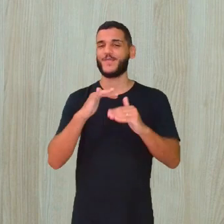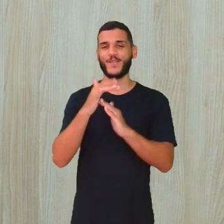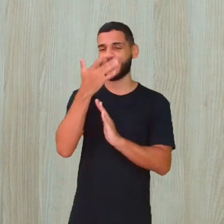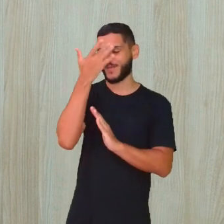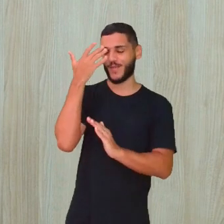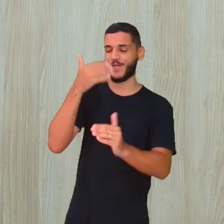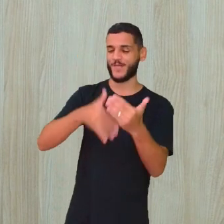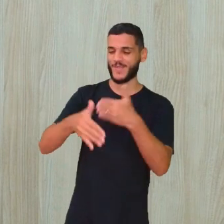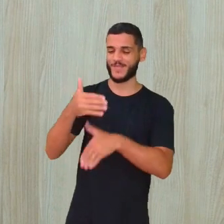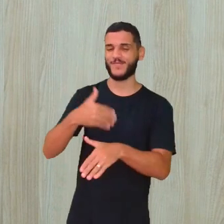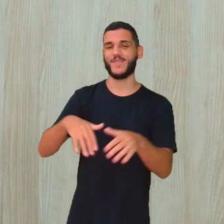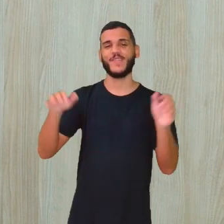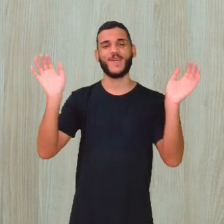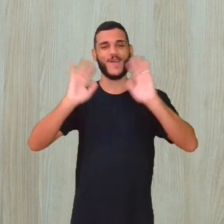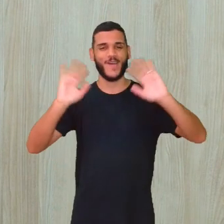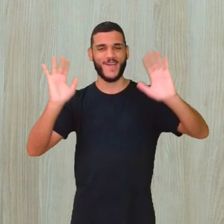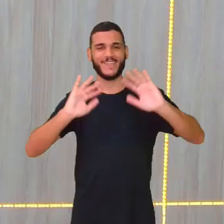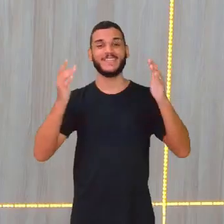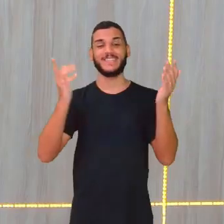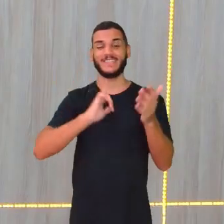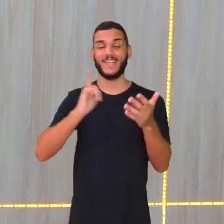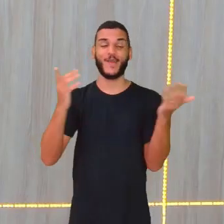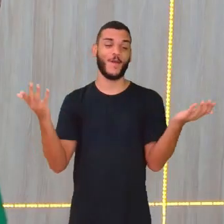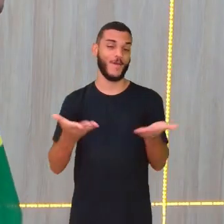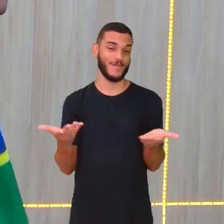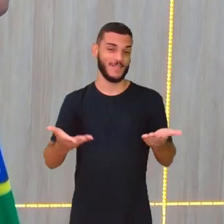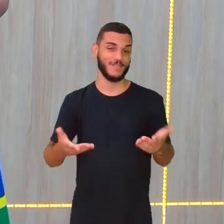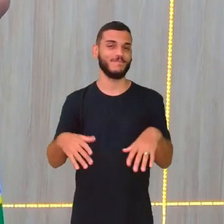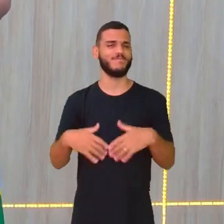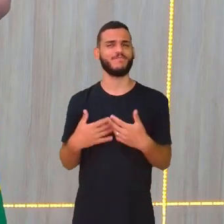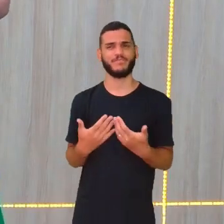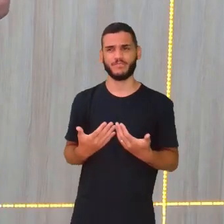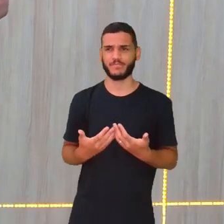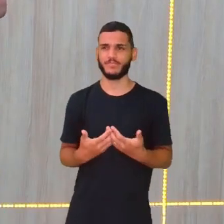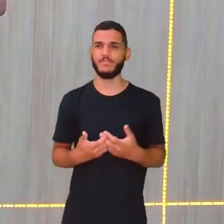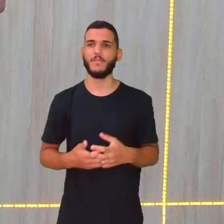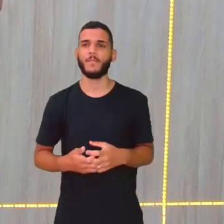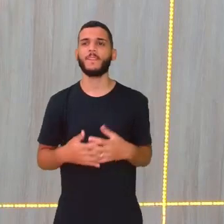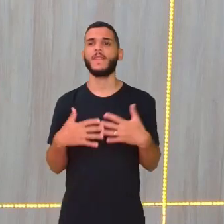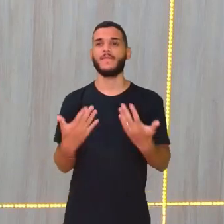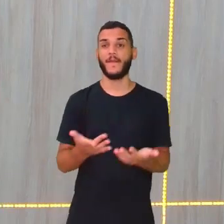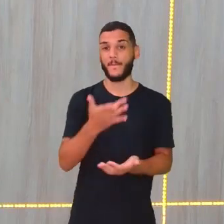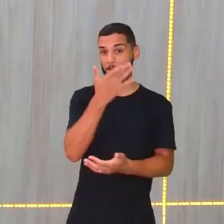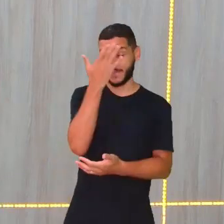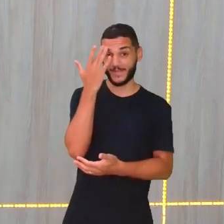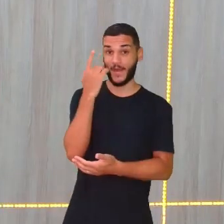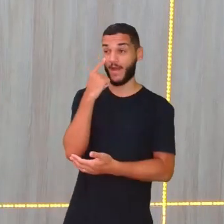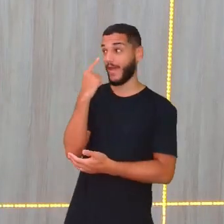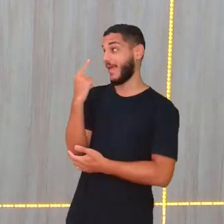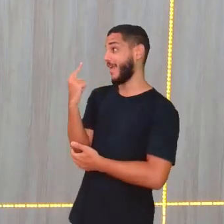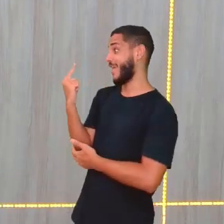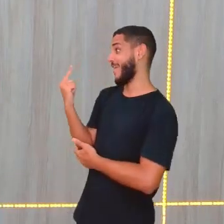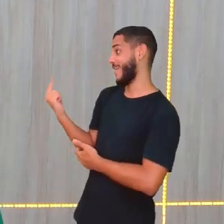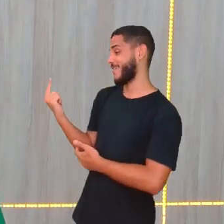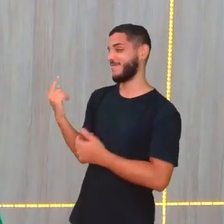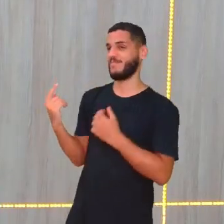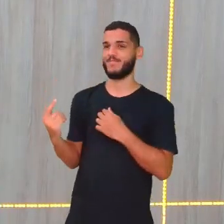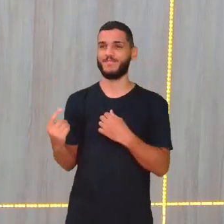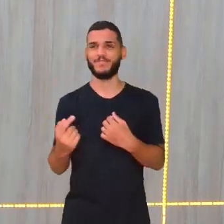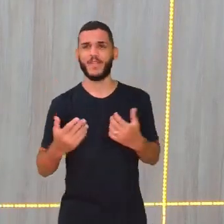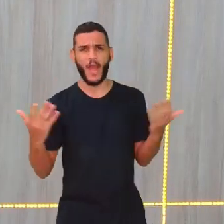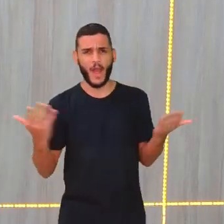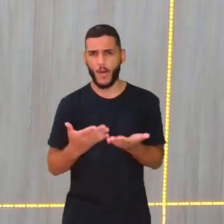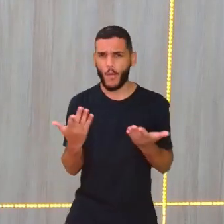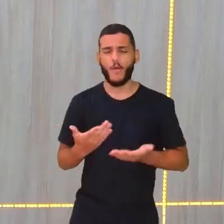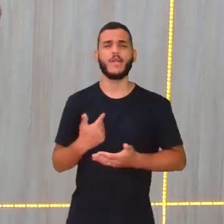professora, o que é que você tem para nós hoje? Vamos lá. E aí, gente, olha o que eu trouxe para a gente discutir, não é? Que eu